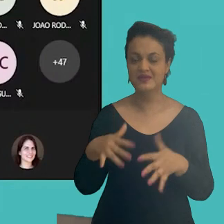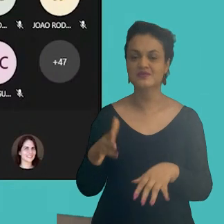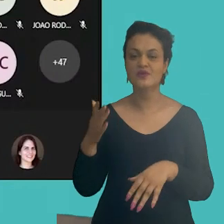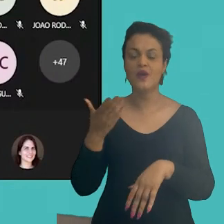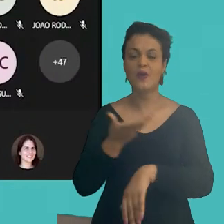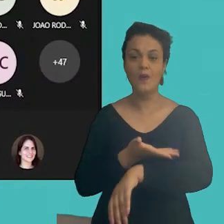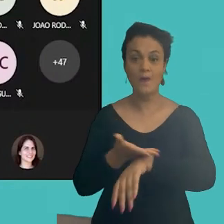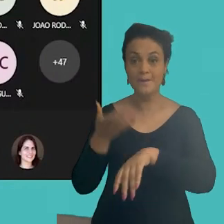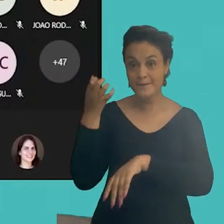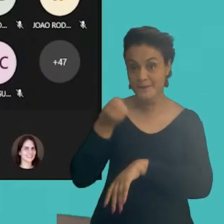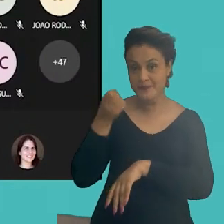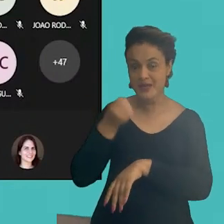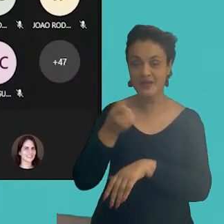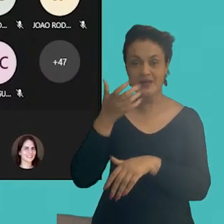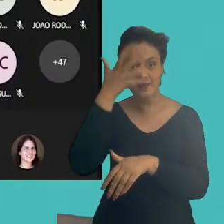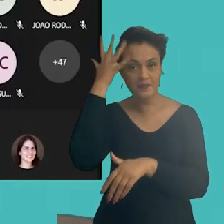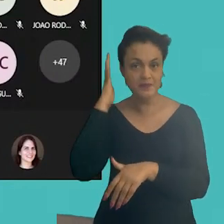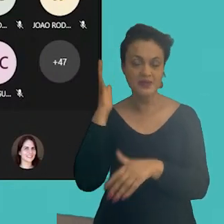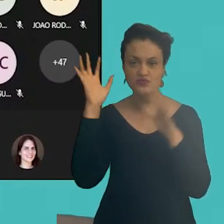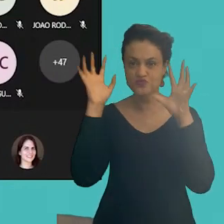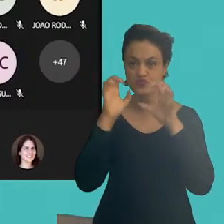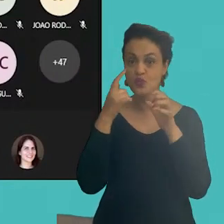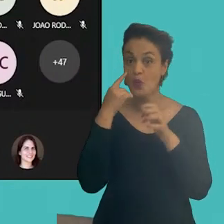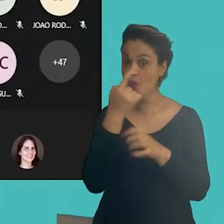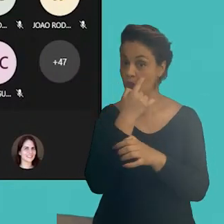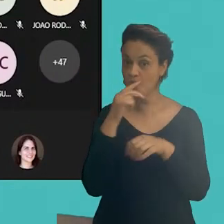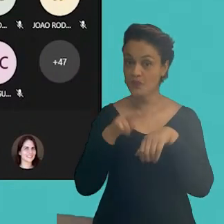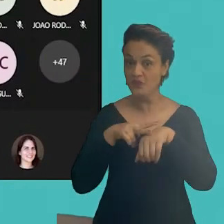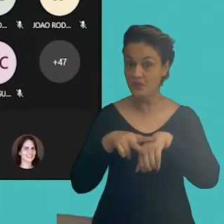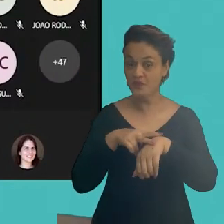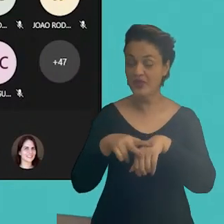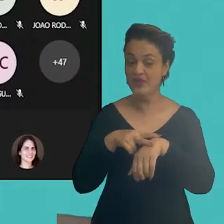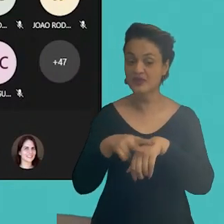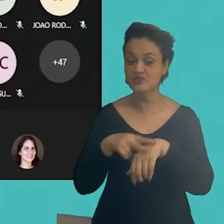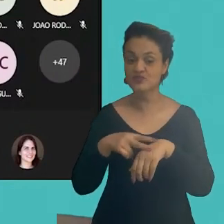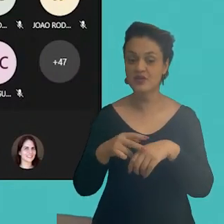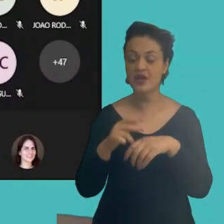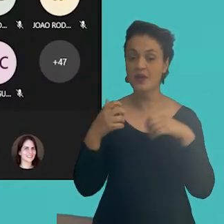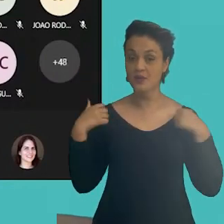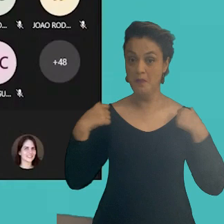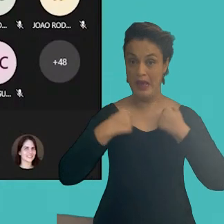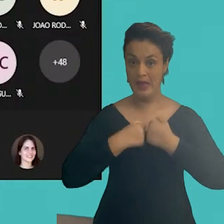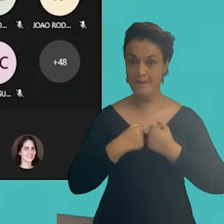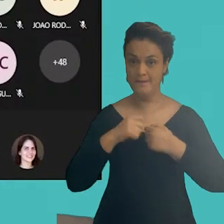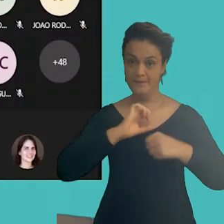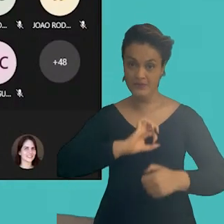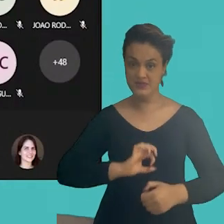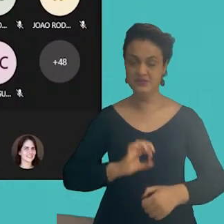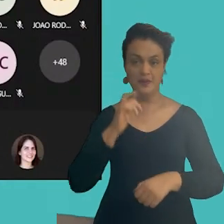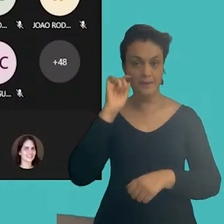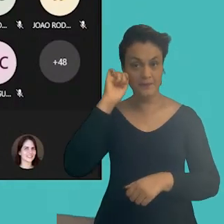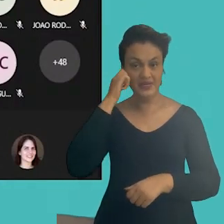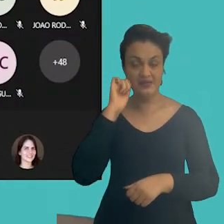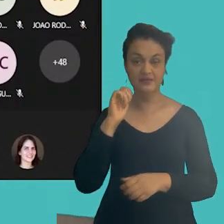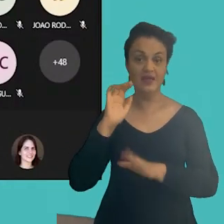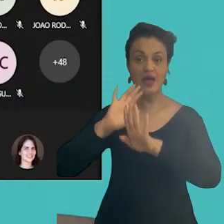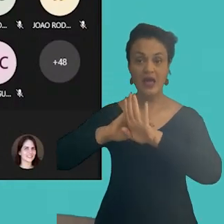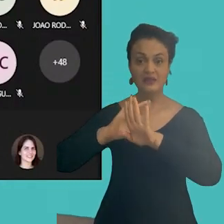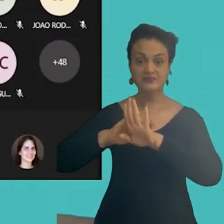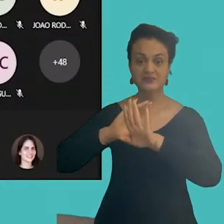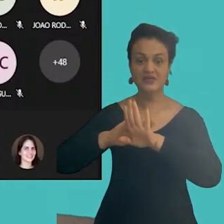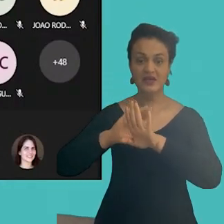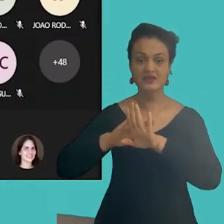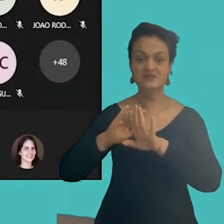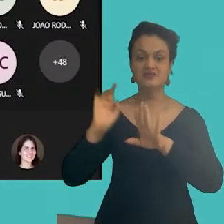cabelos castanhos, olhos verdes. Eu estou vestindo uma camisa preta. Atrás de mim, a parede da minha sala é uma